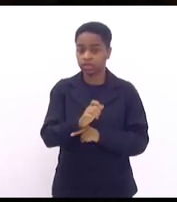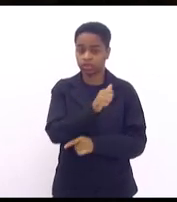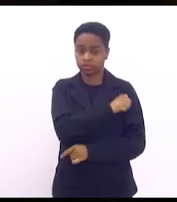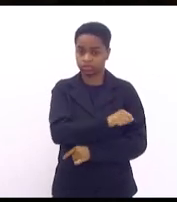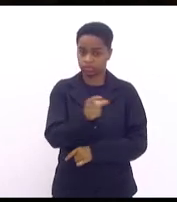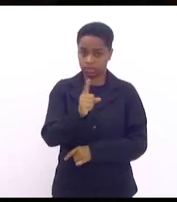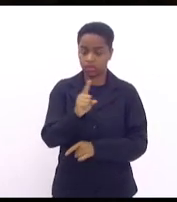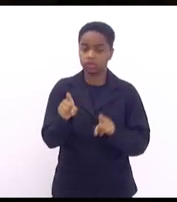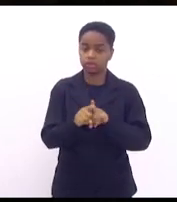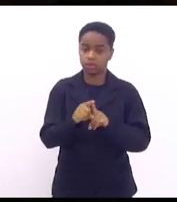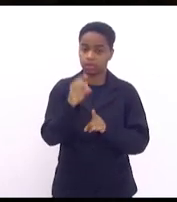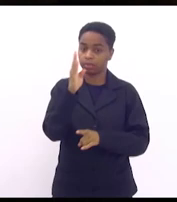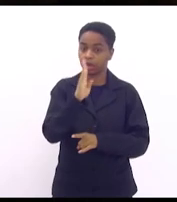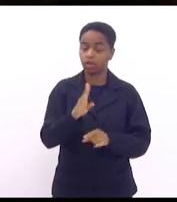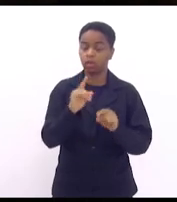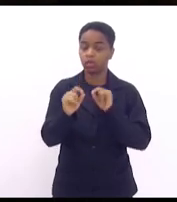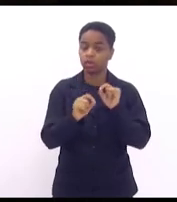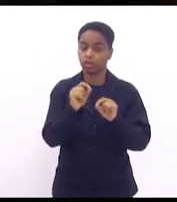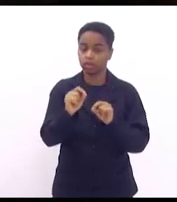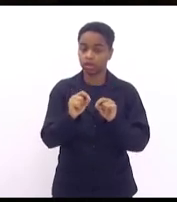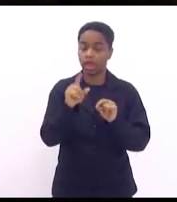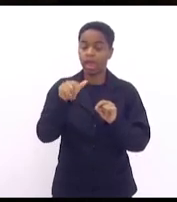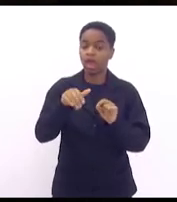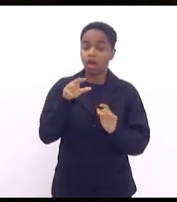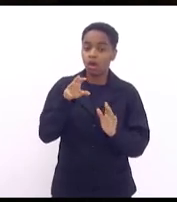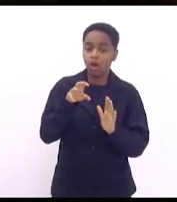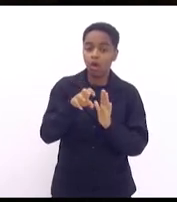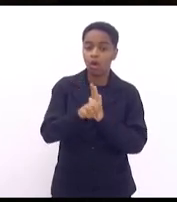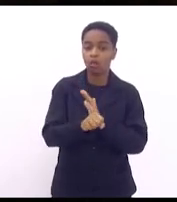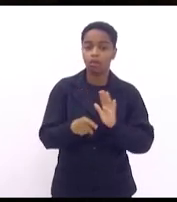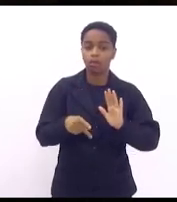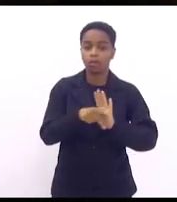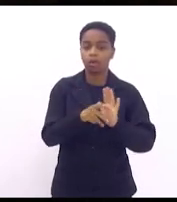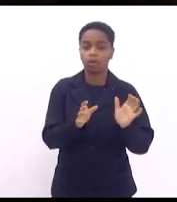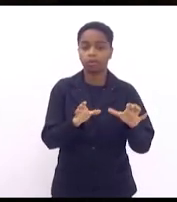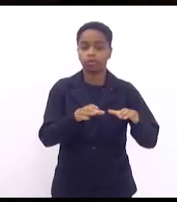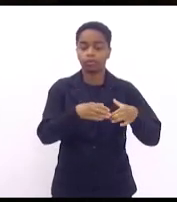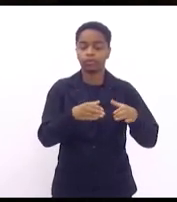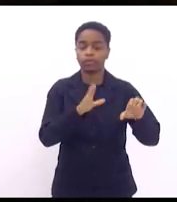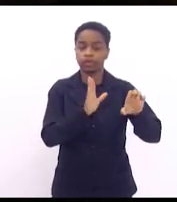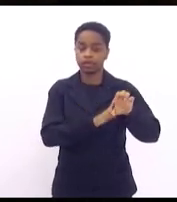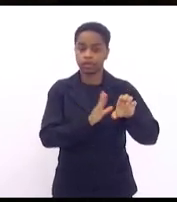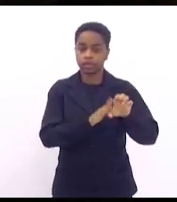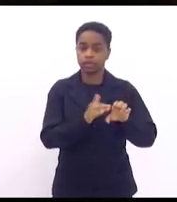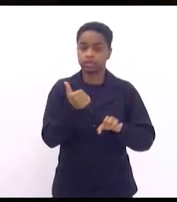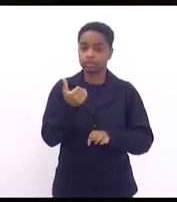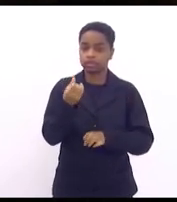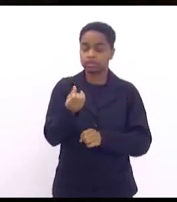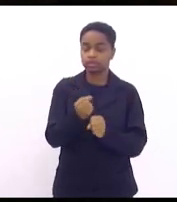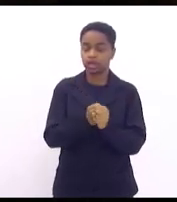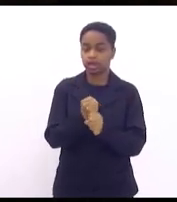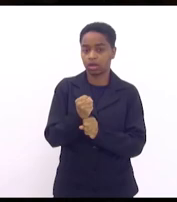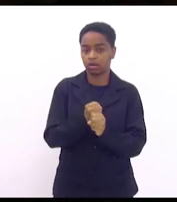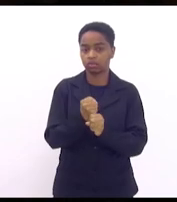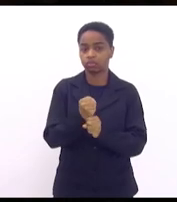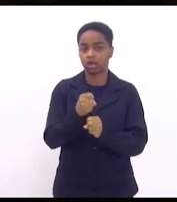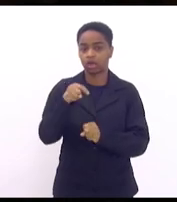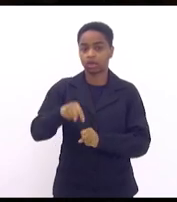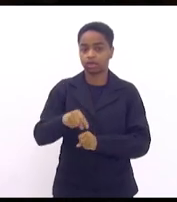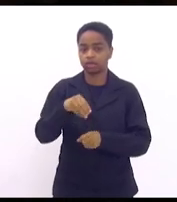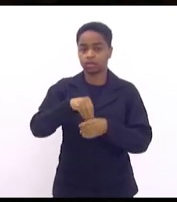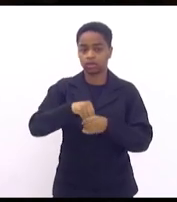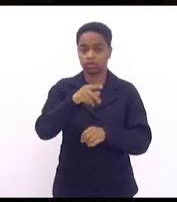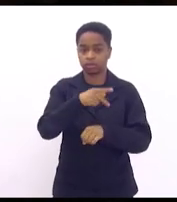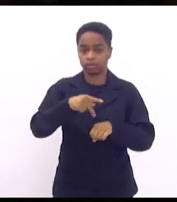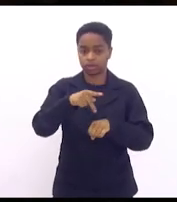e com o Brasil foi o roubo que a esquerda fez durante 16 anos dentro do nosso